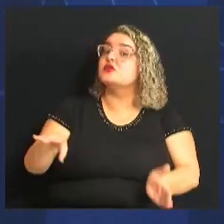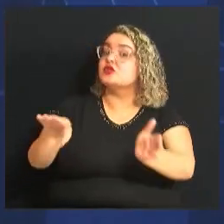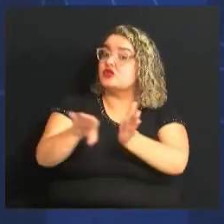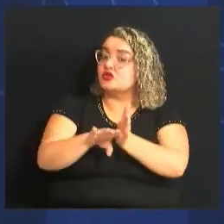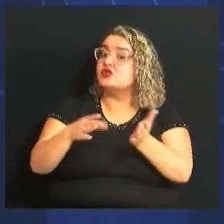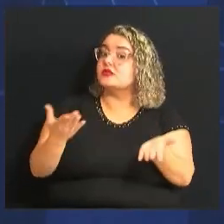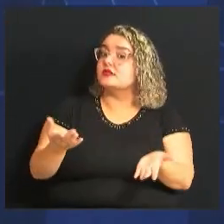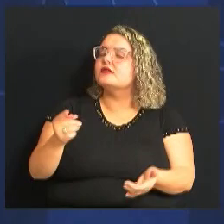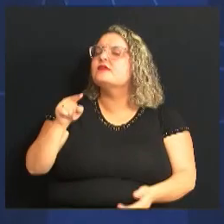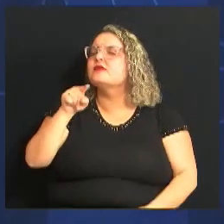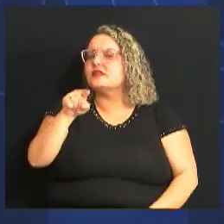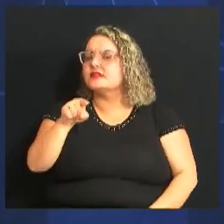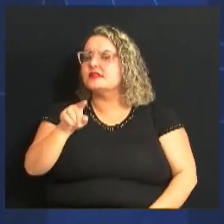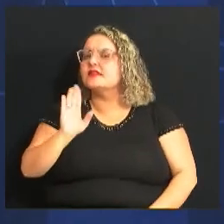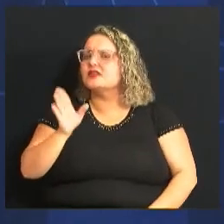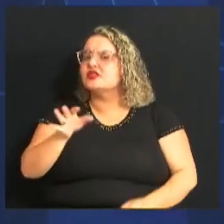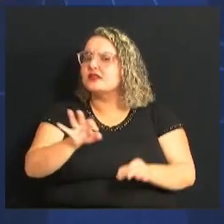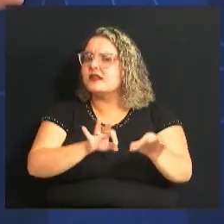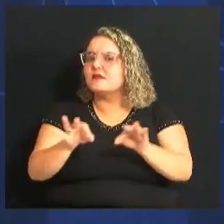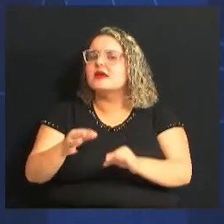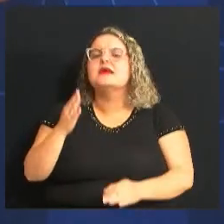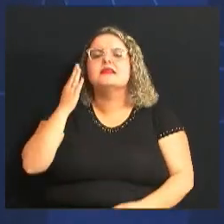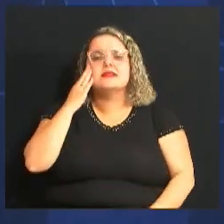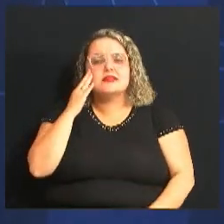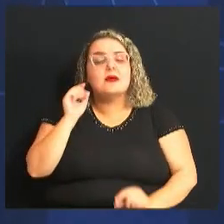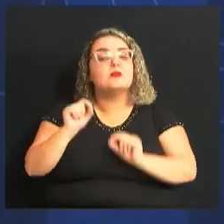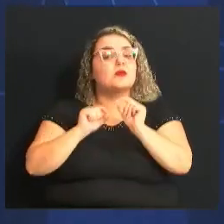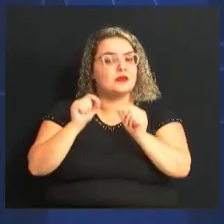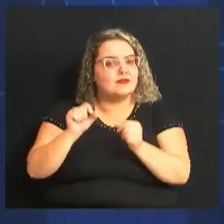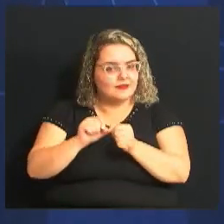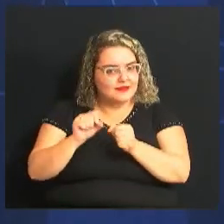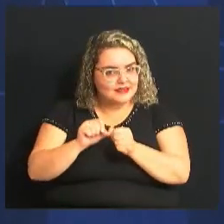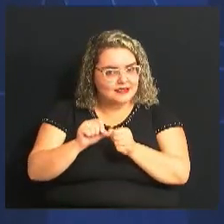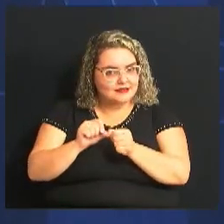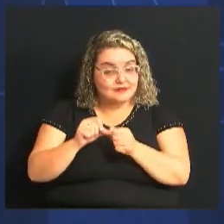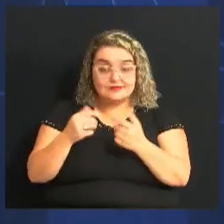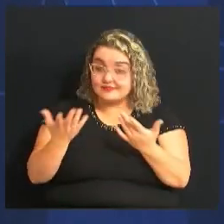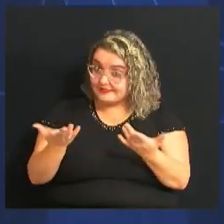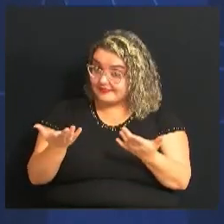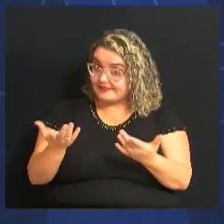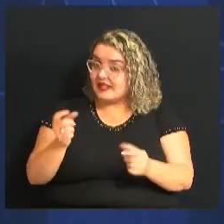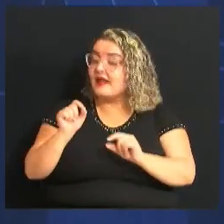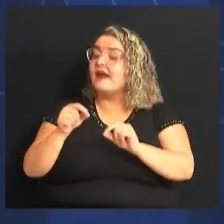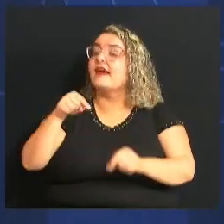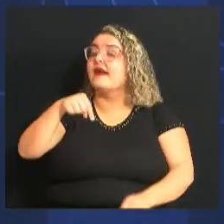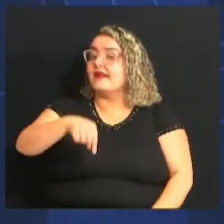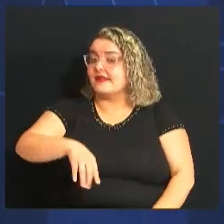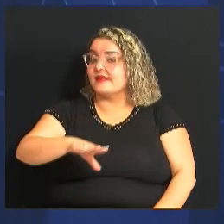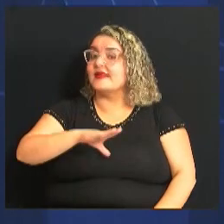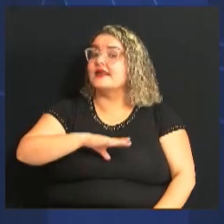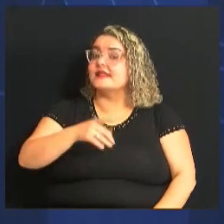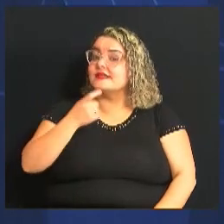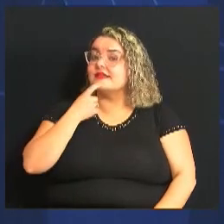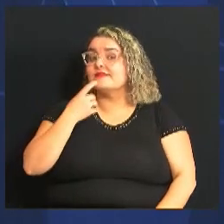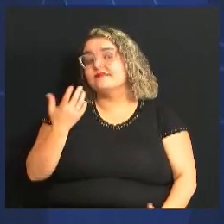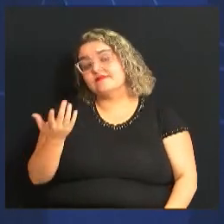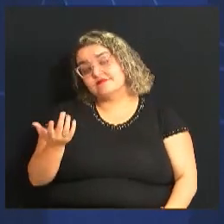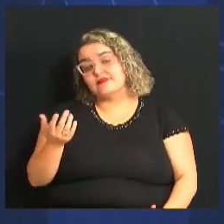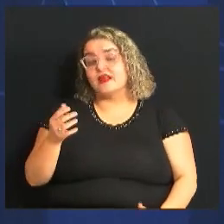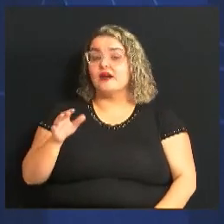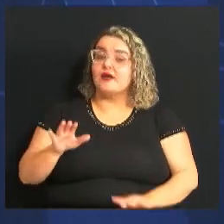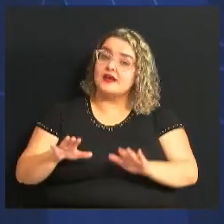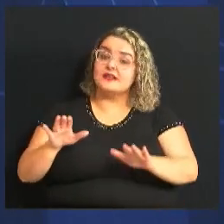e você já tem programa? Já sabe o que você vai fazer? Para quem for ficar aqui em Campinas ou para quem está